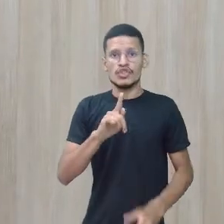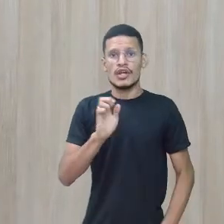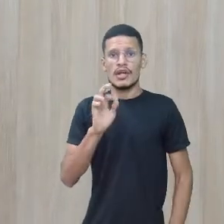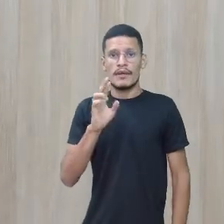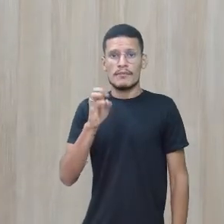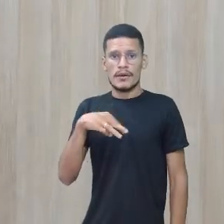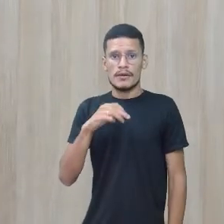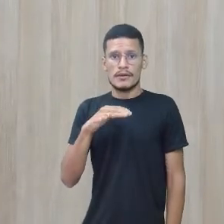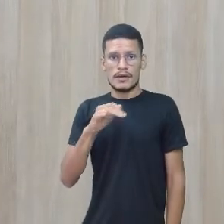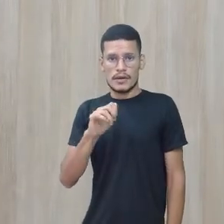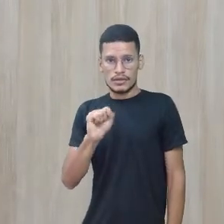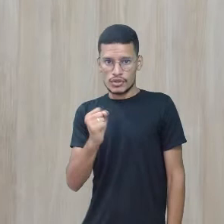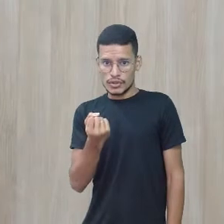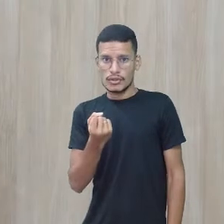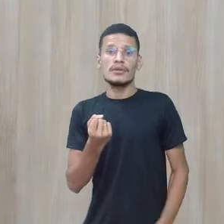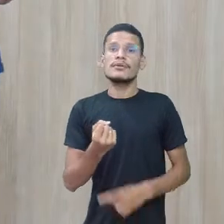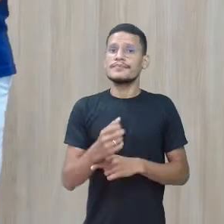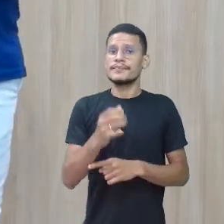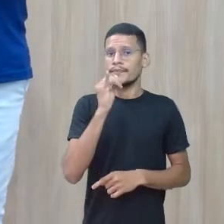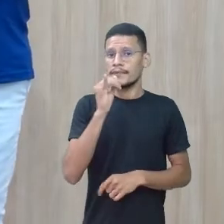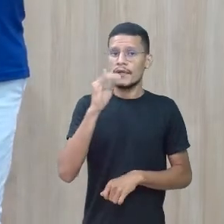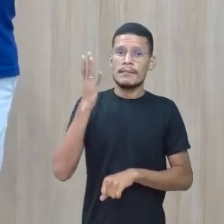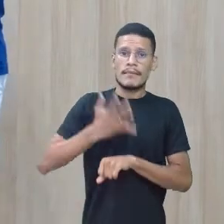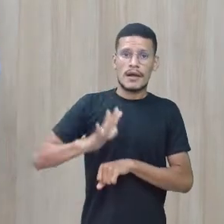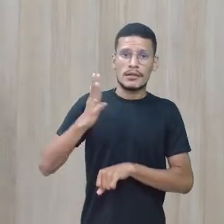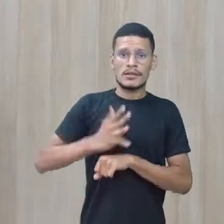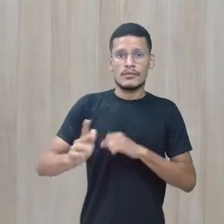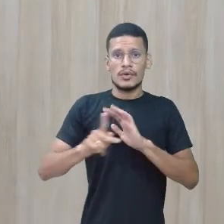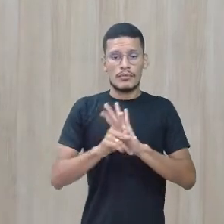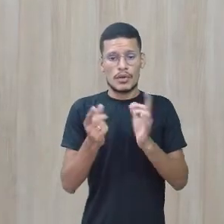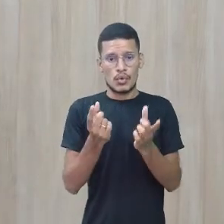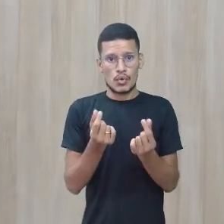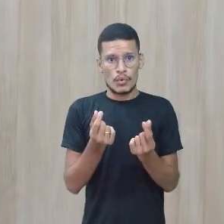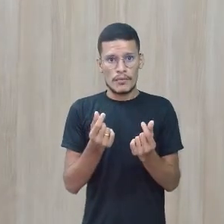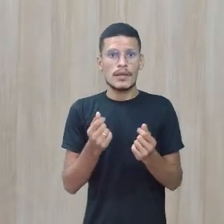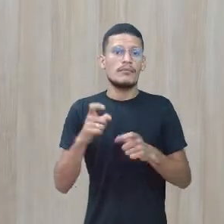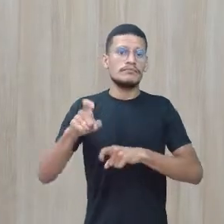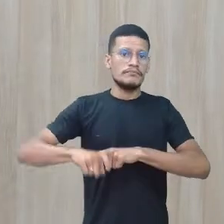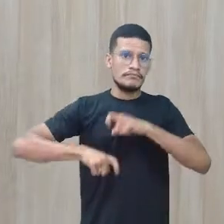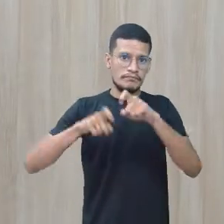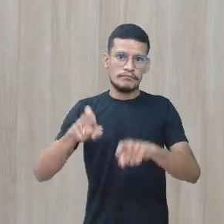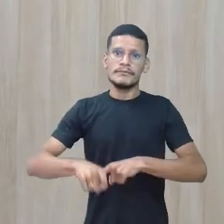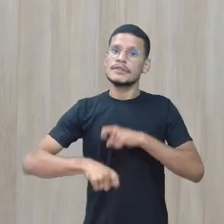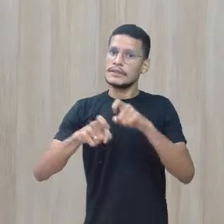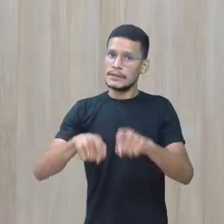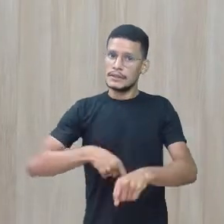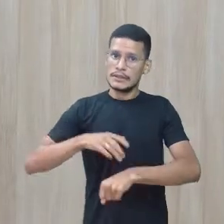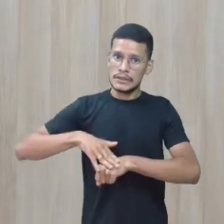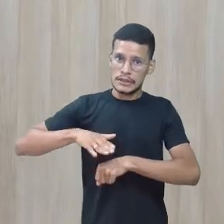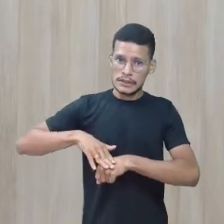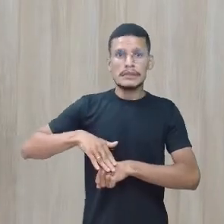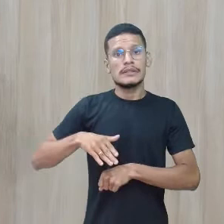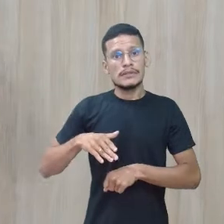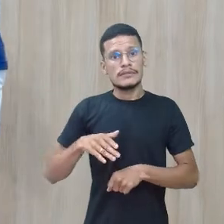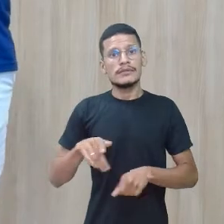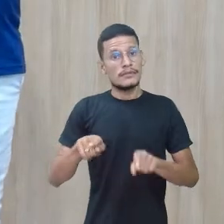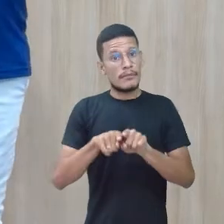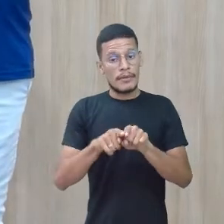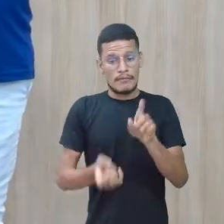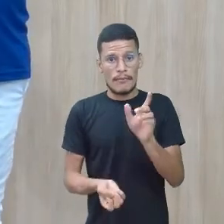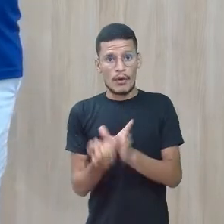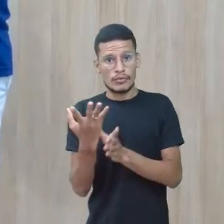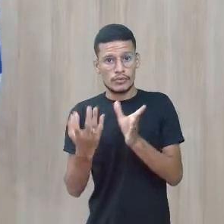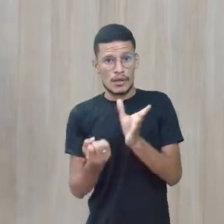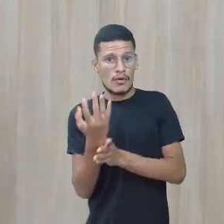como a prática, né, da economia agrícola, né, de autossuficiência, né, ou seja,